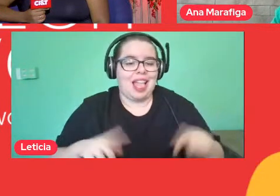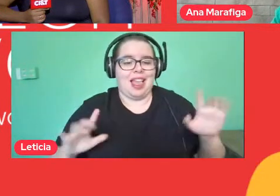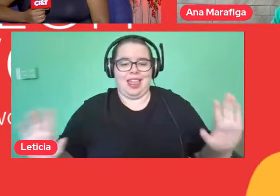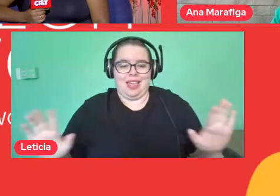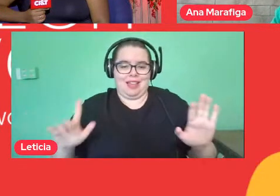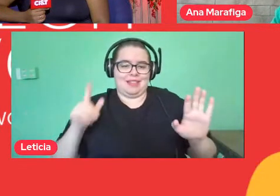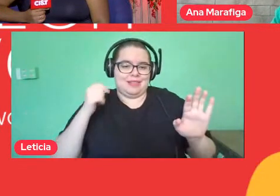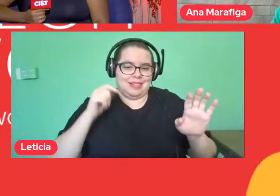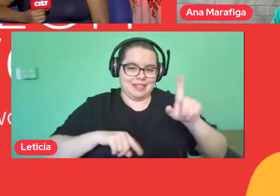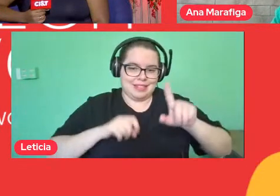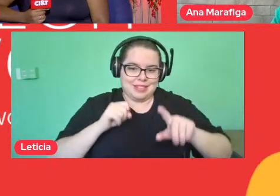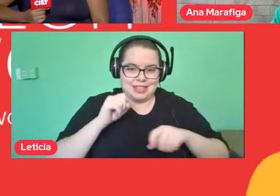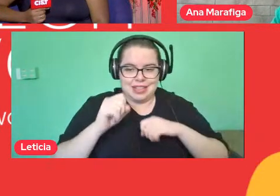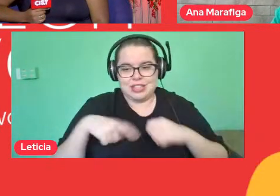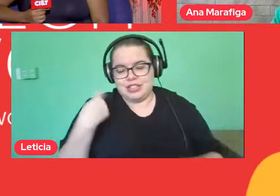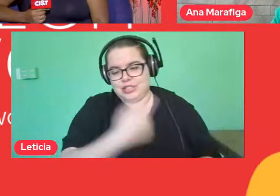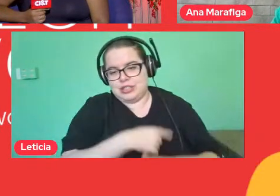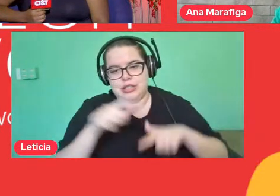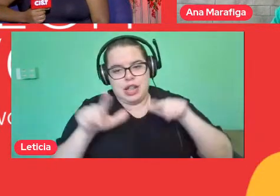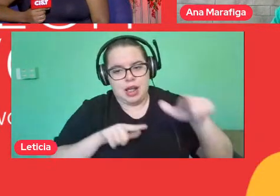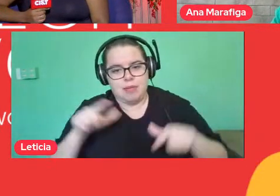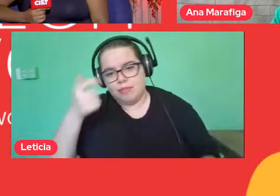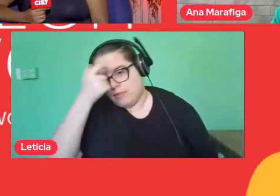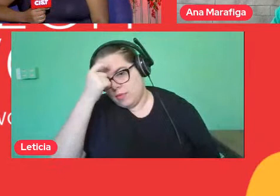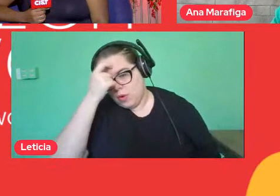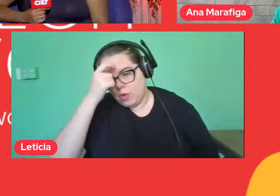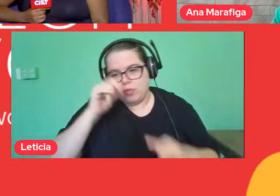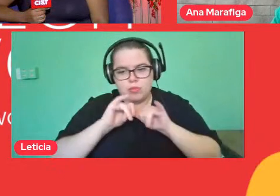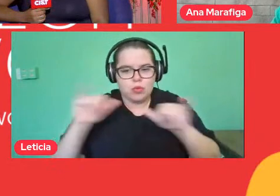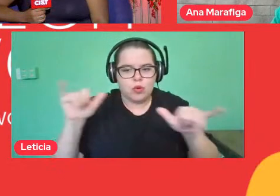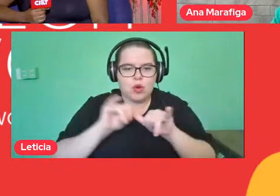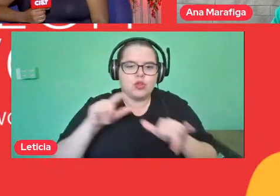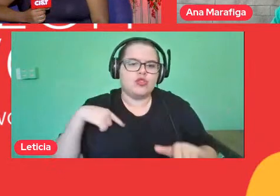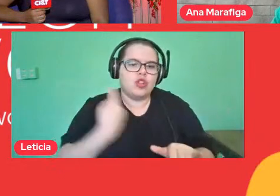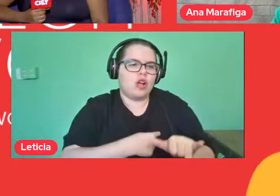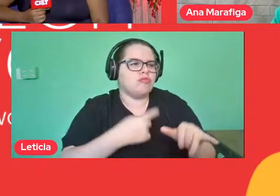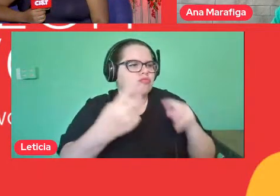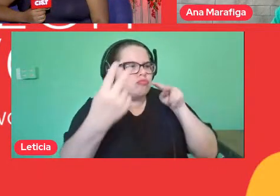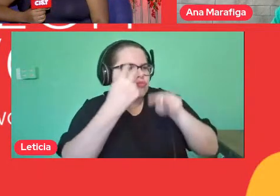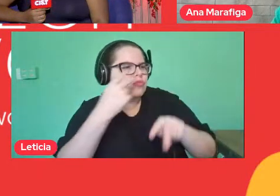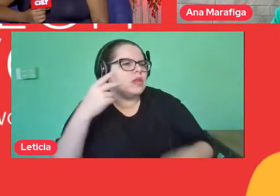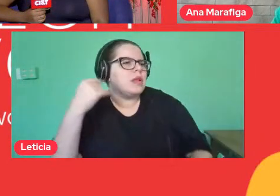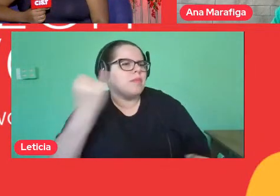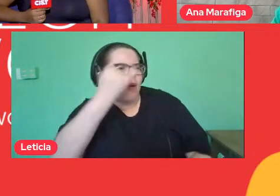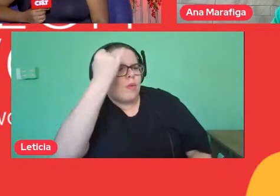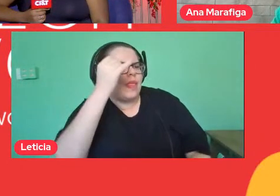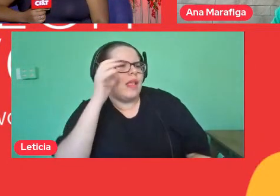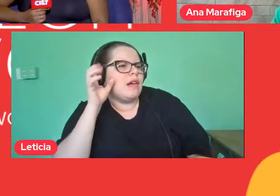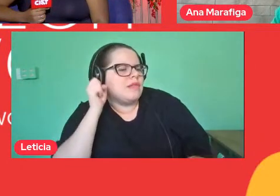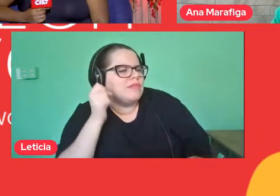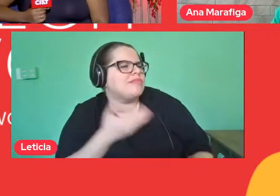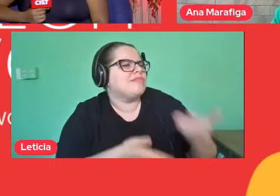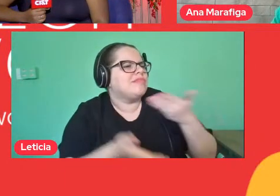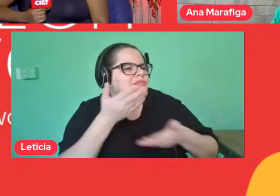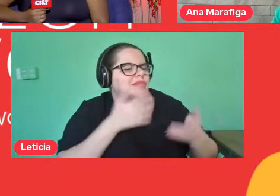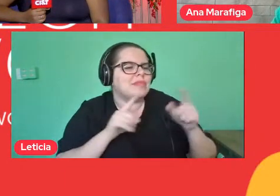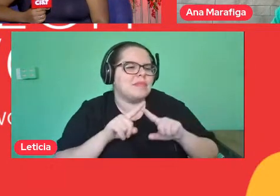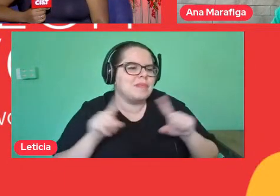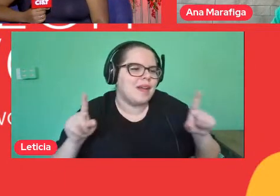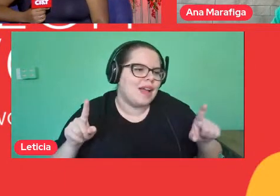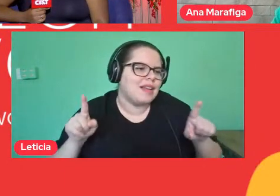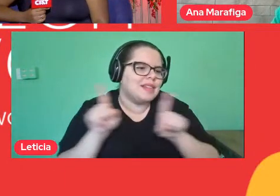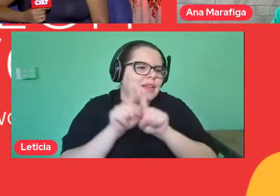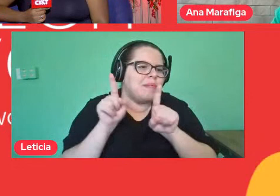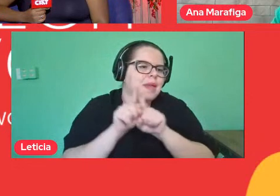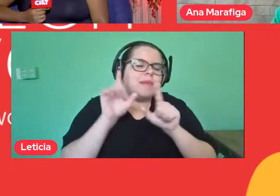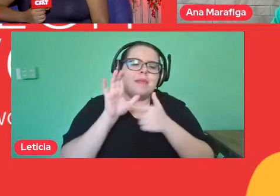ser. Eu acho que a gente está trabalhando numa conscientização de que do ser ouvido, do importante, mas busque o